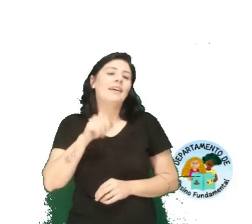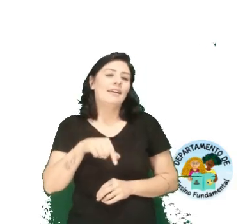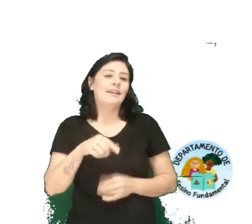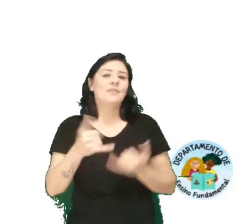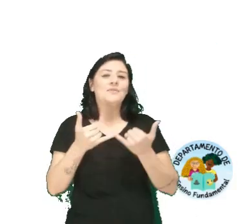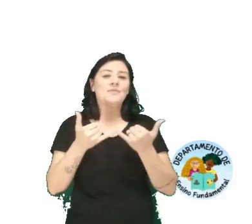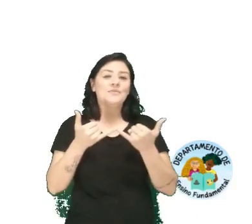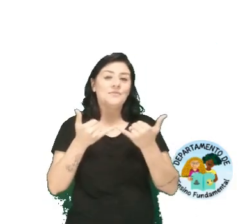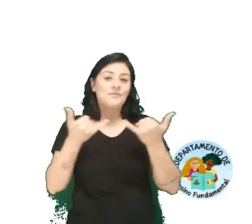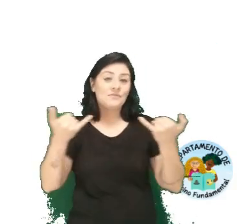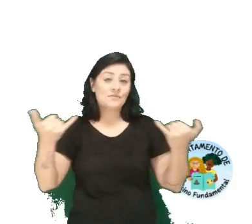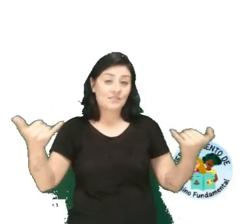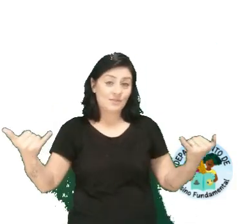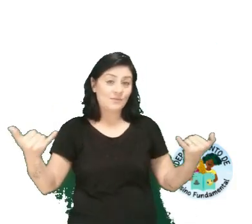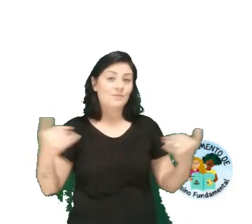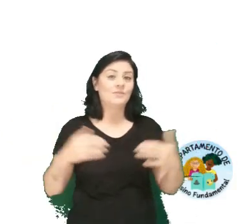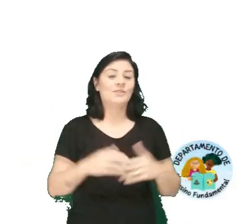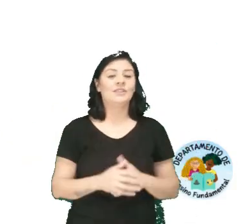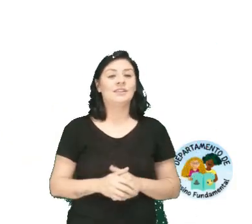medida, elas utilizaram